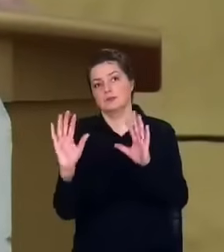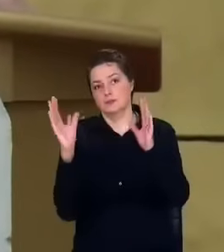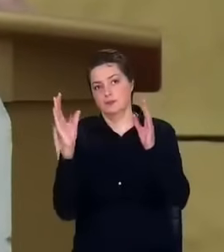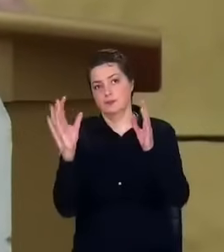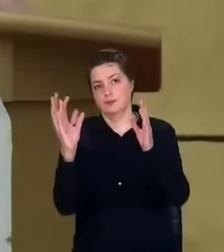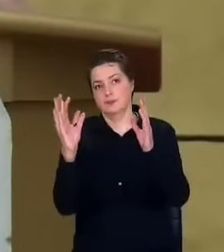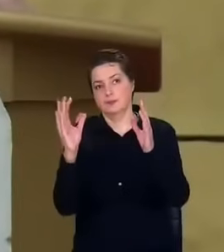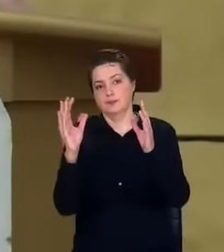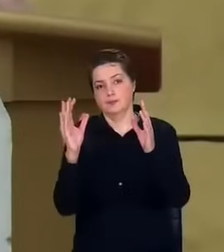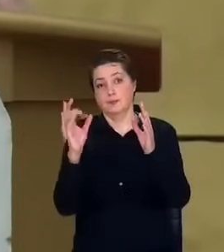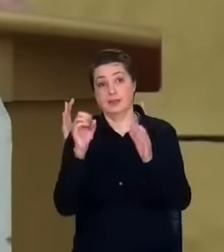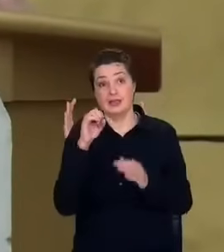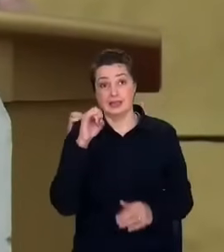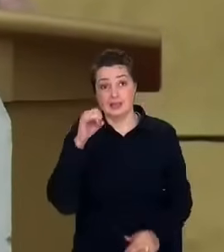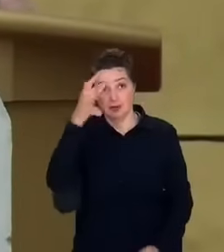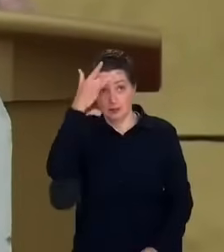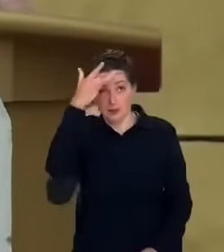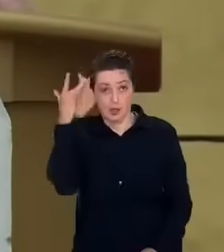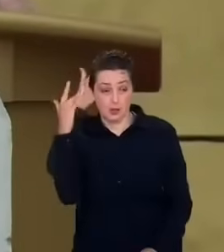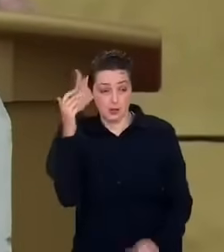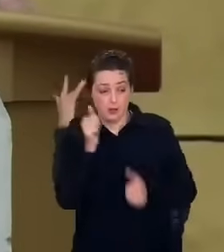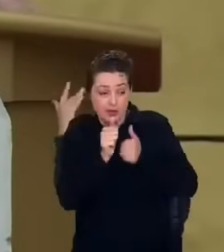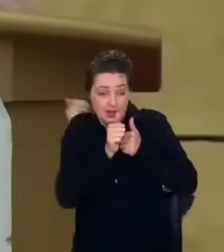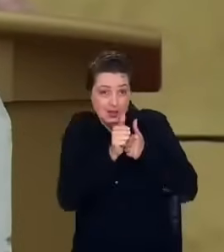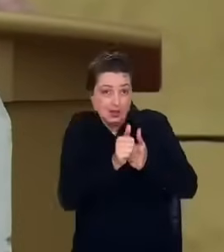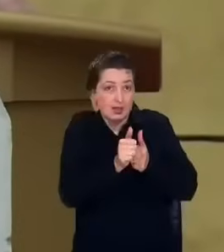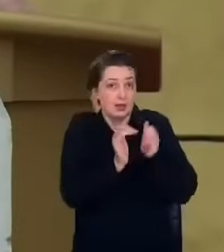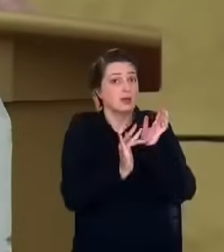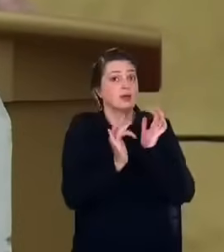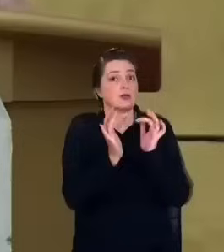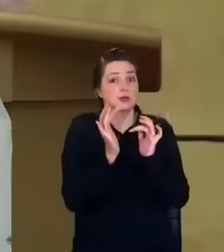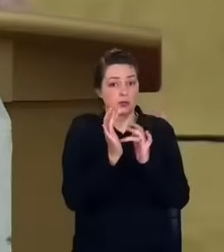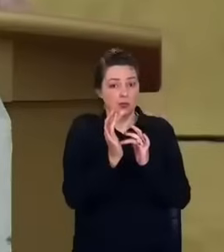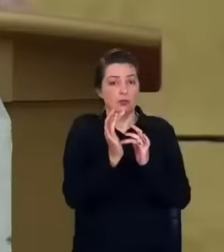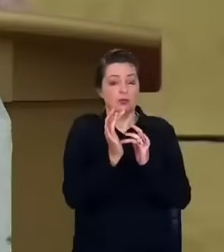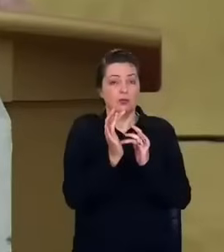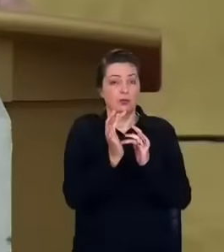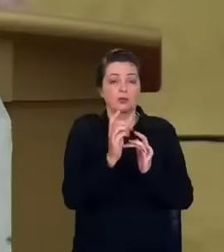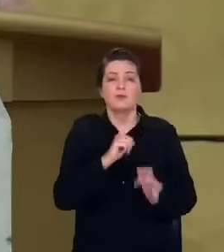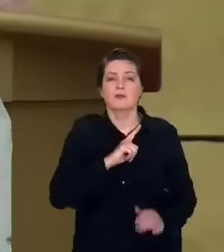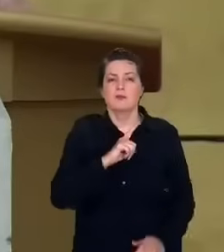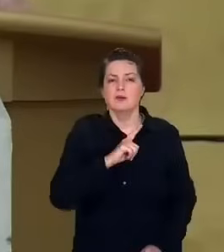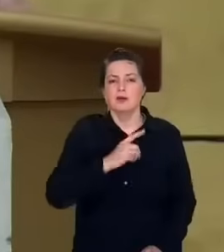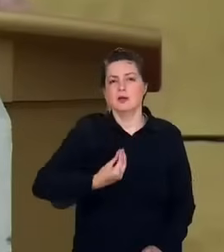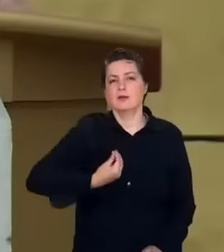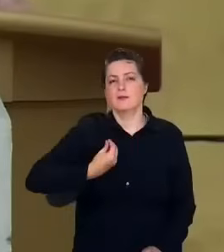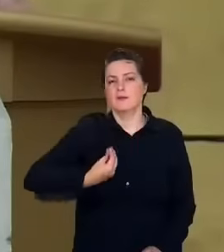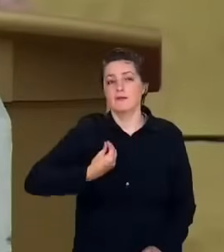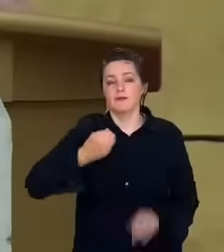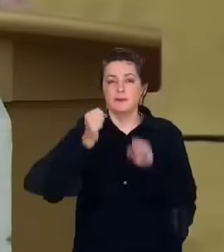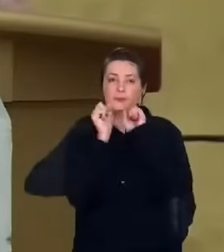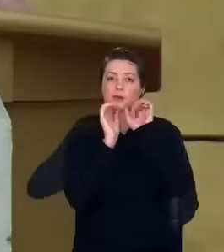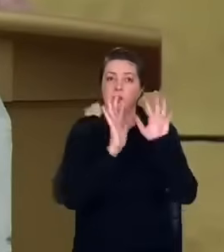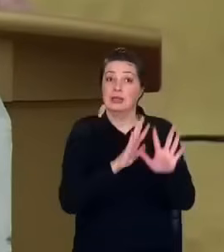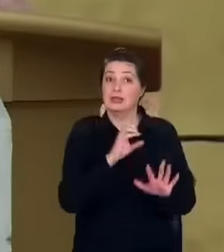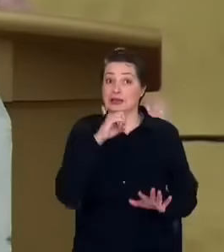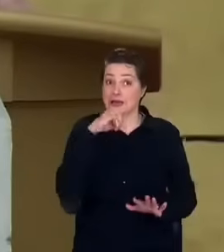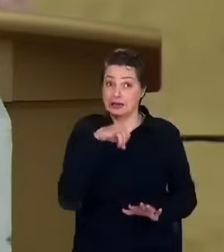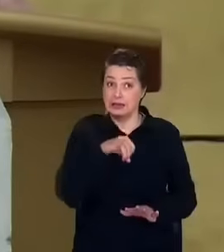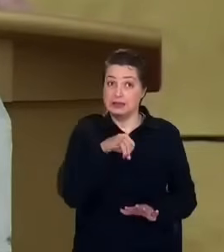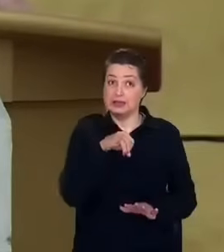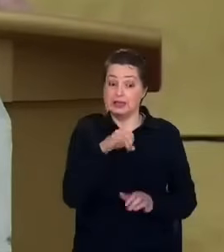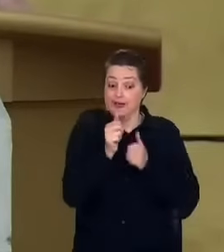terá a luz da vida para dirigi-lo, conduzi-lo. Quem me segue de fato e de